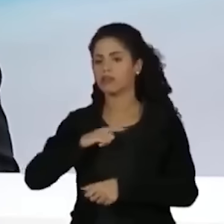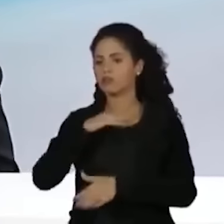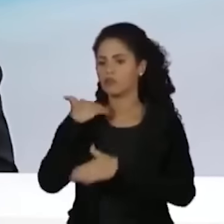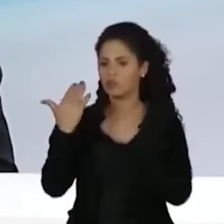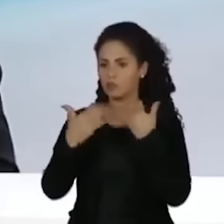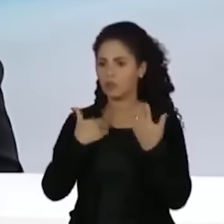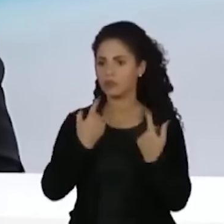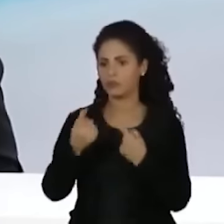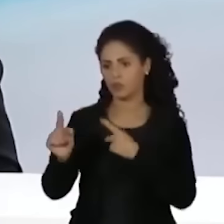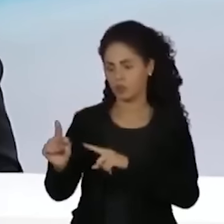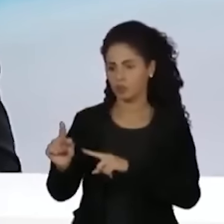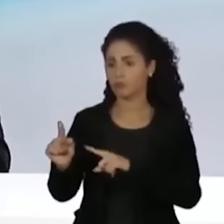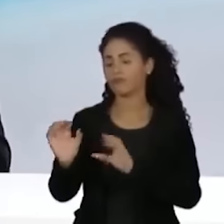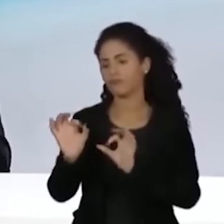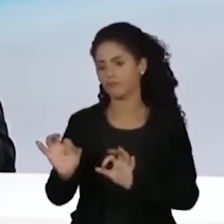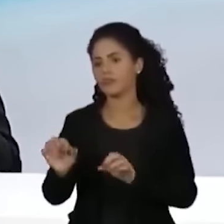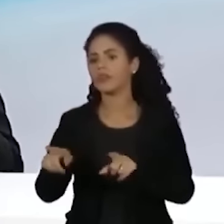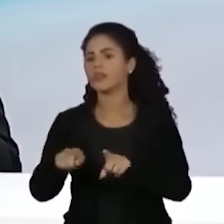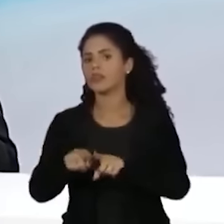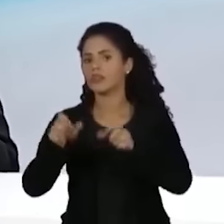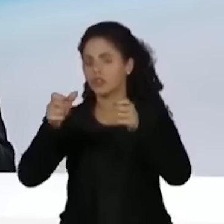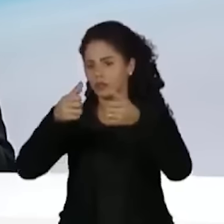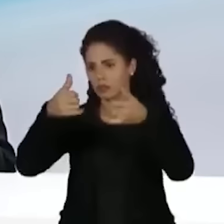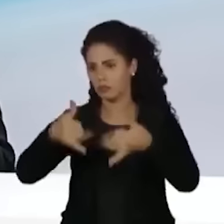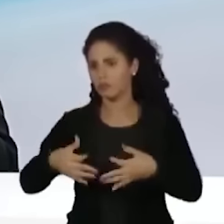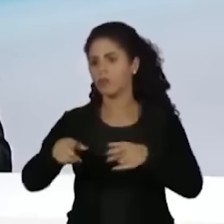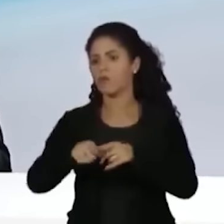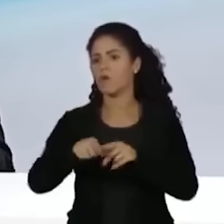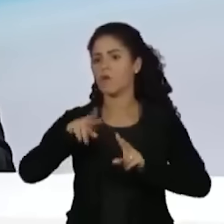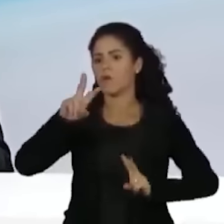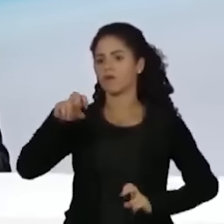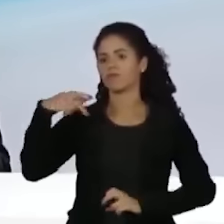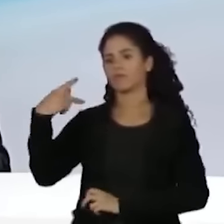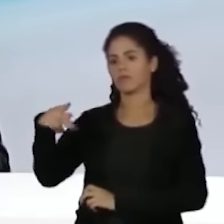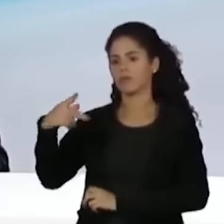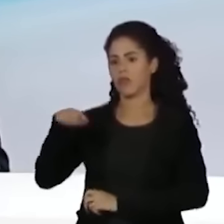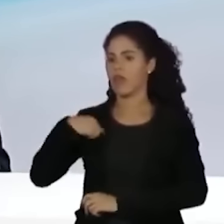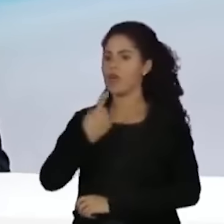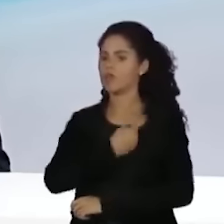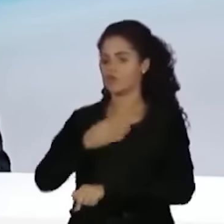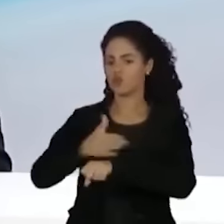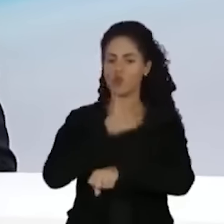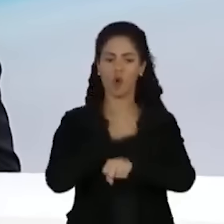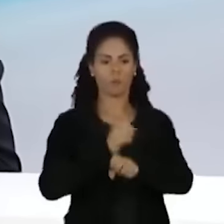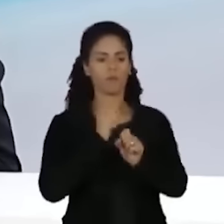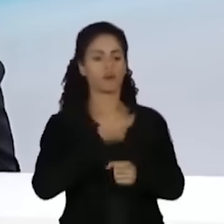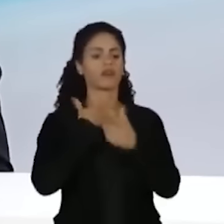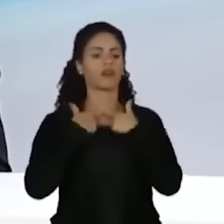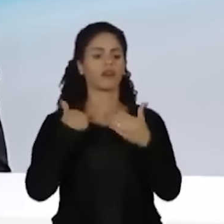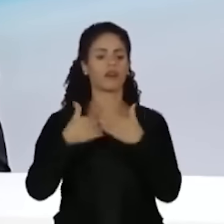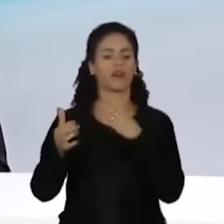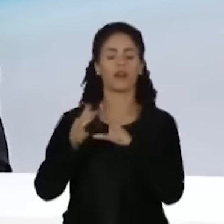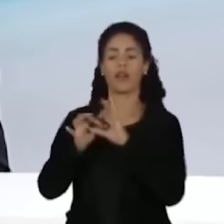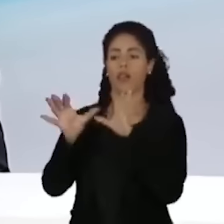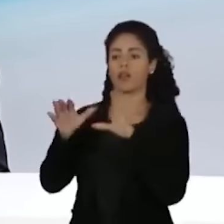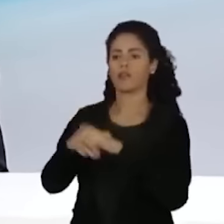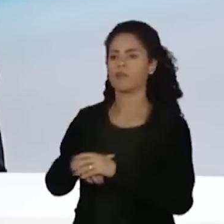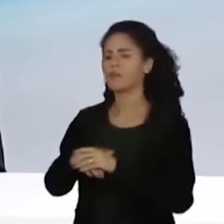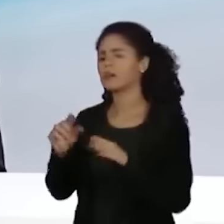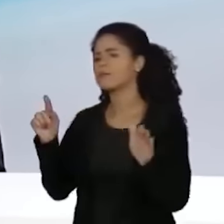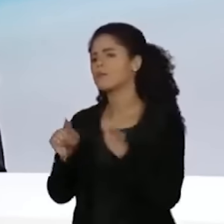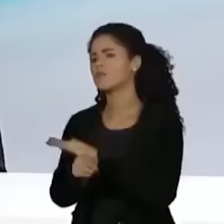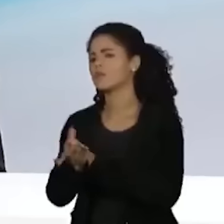a opositores. Já disse, tem uma frase dele que é: nós podemos dar um golpe onde quisermos. A minha questão e a minha